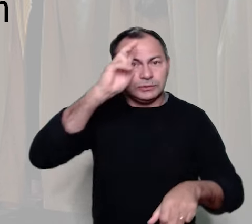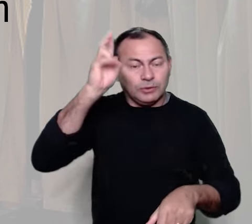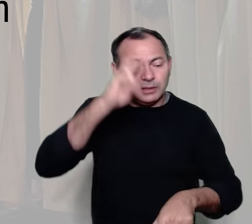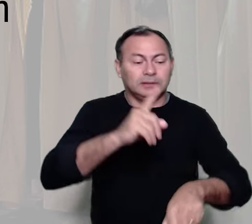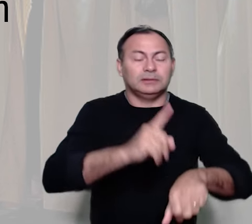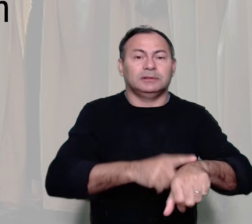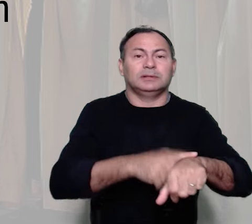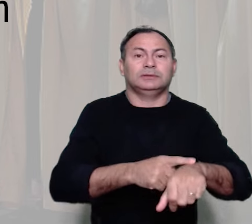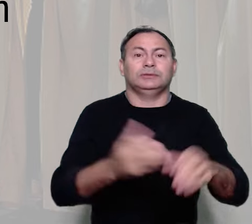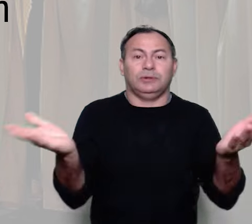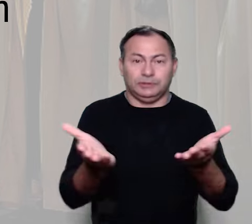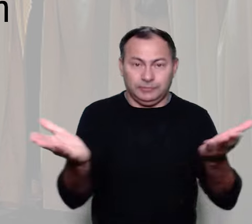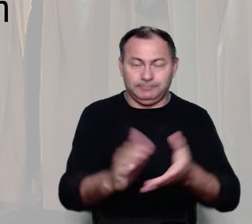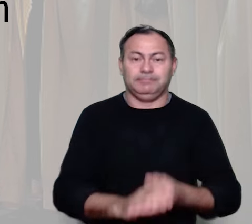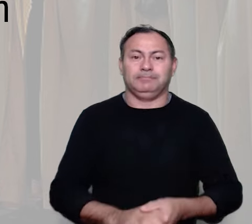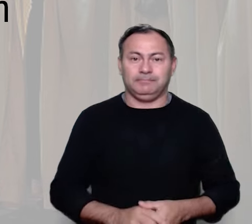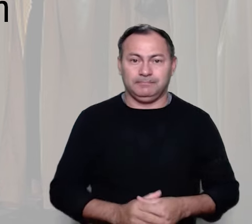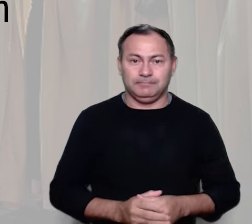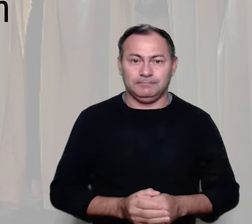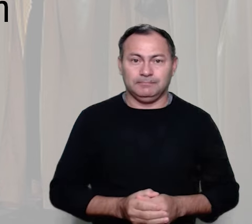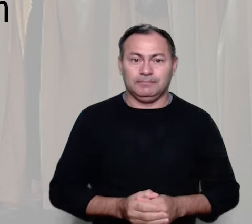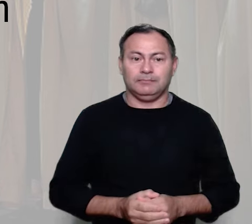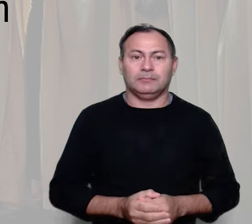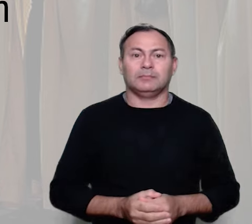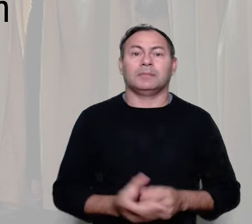com o momento histórico atual.